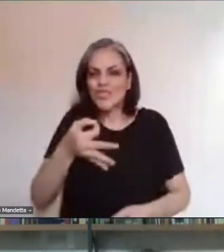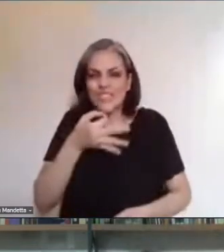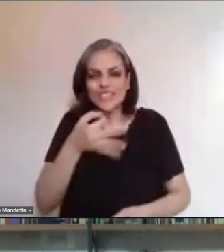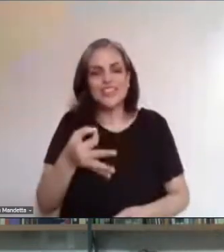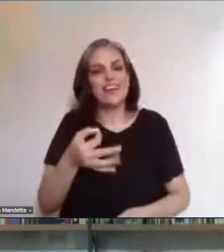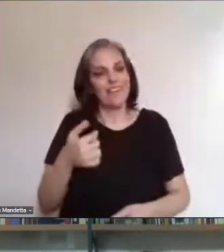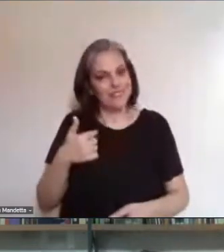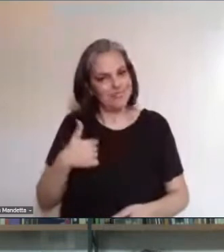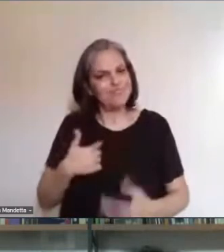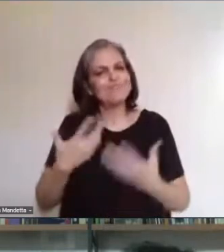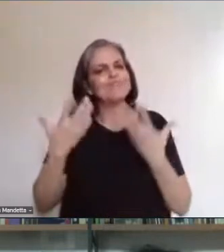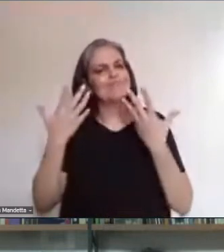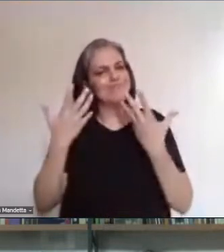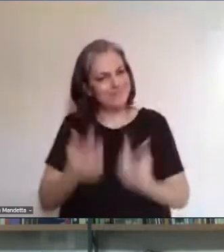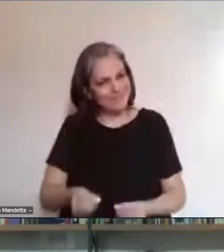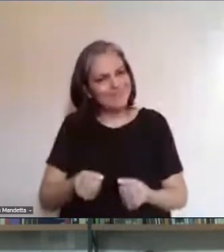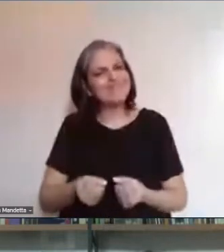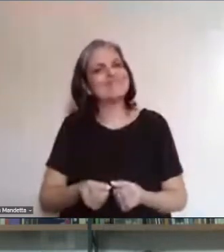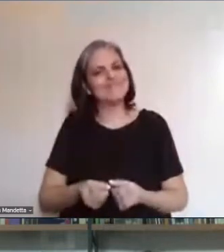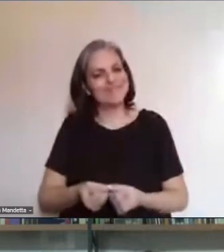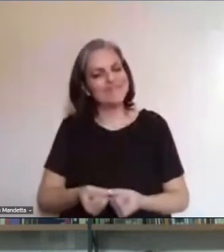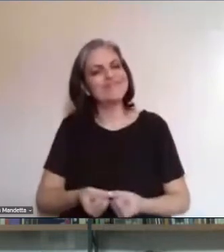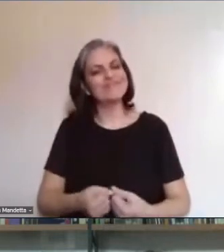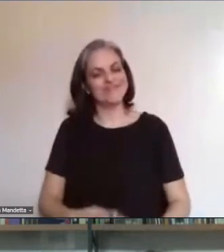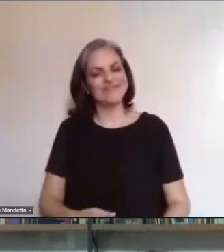ser acatadas aqui, a gente vai